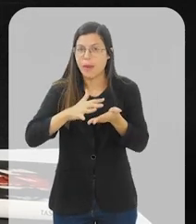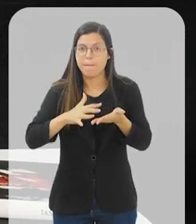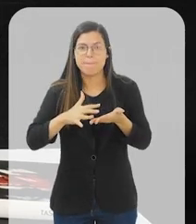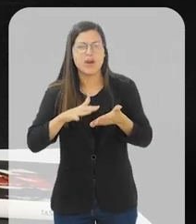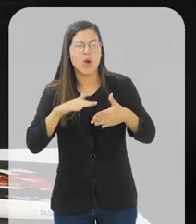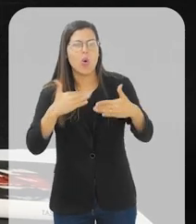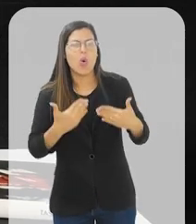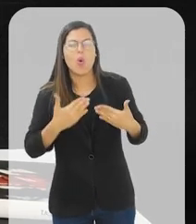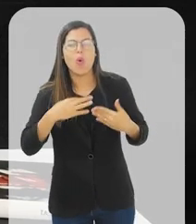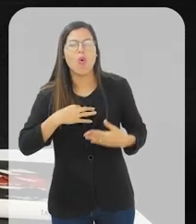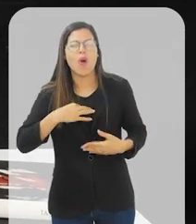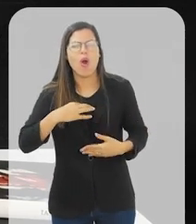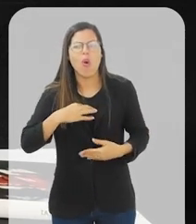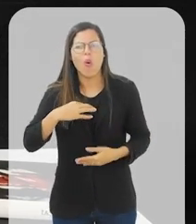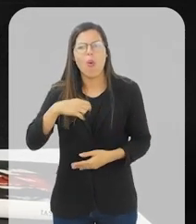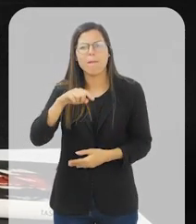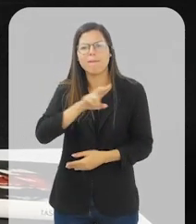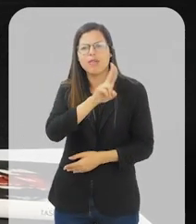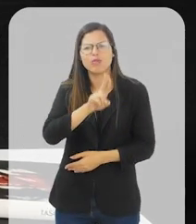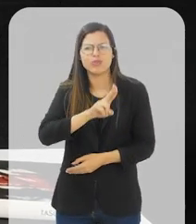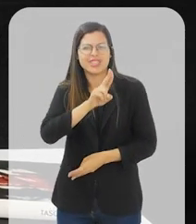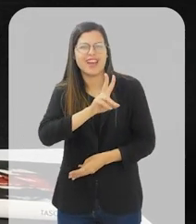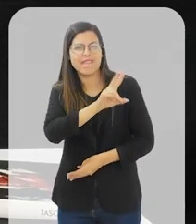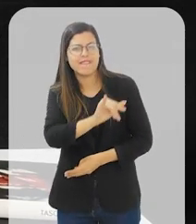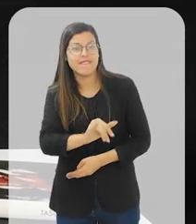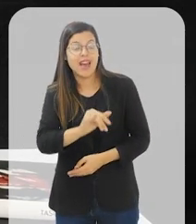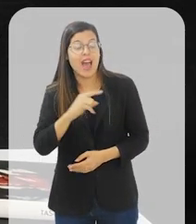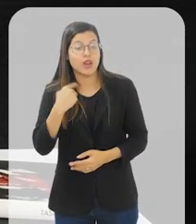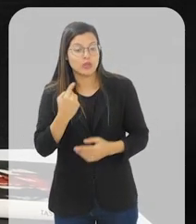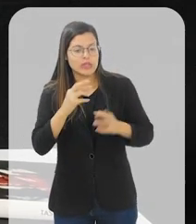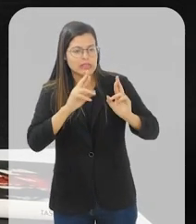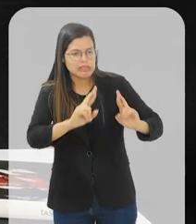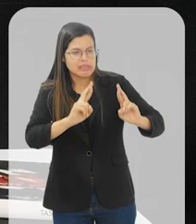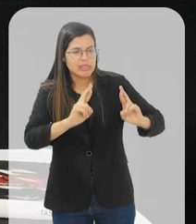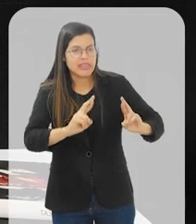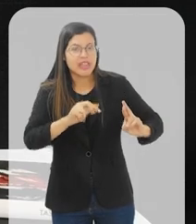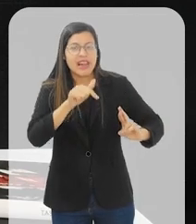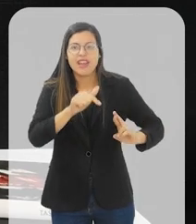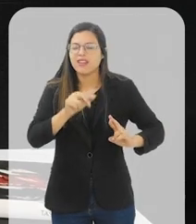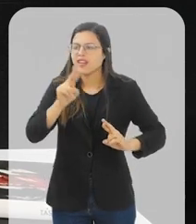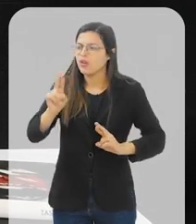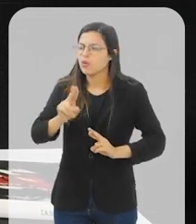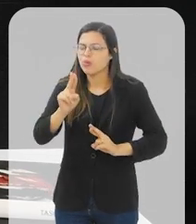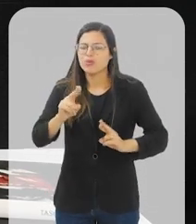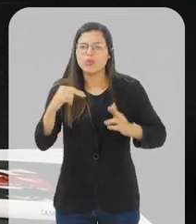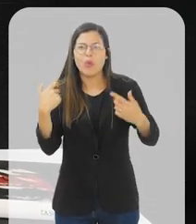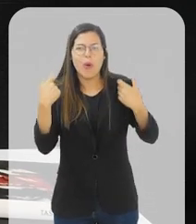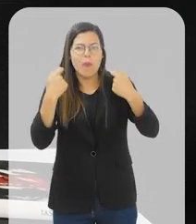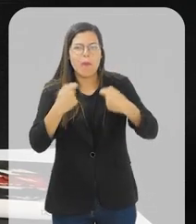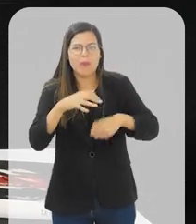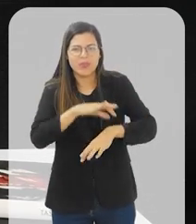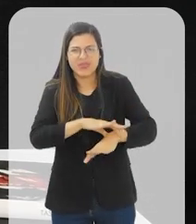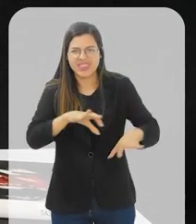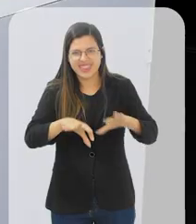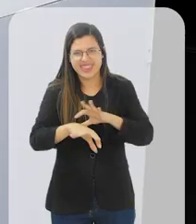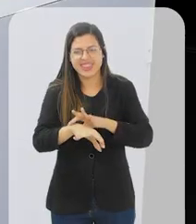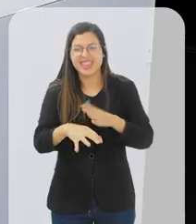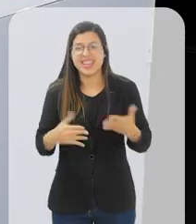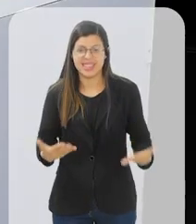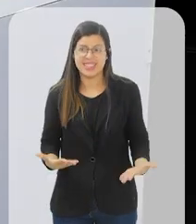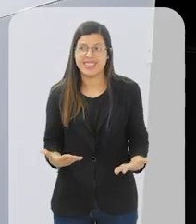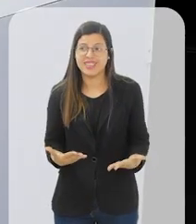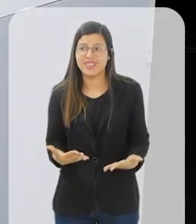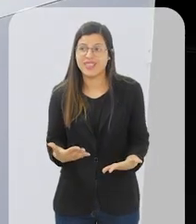entrar, qual a fantasia que ele vem esse ano. E aí nós criamos uma expectativa reversa, ele vem de terno. Isso acaba também